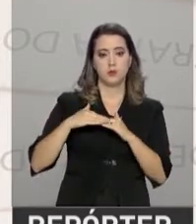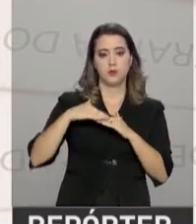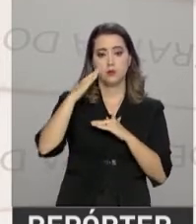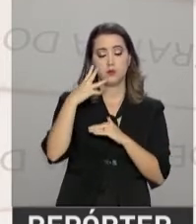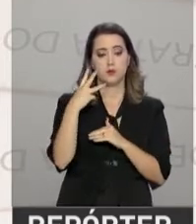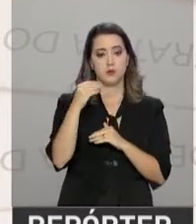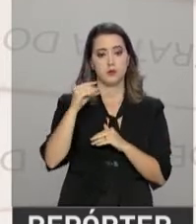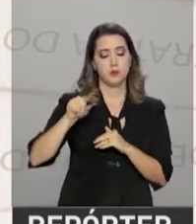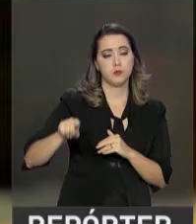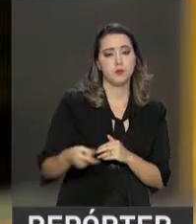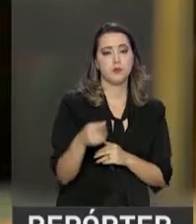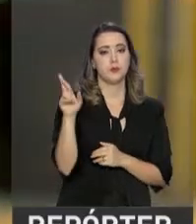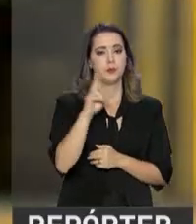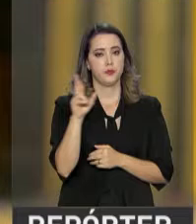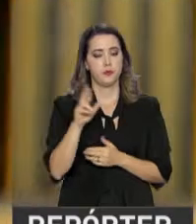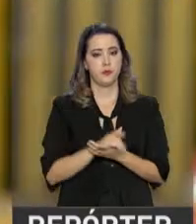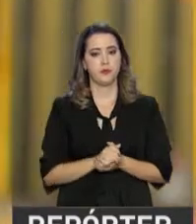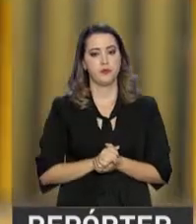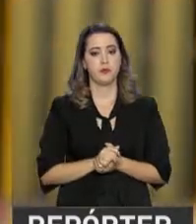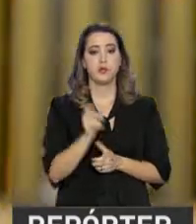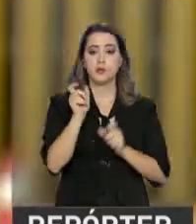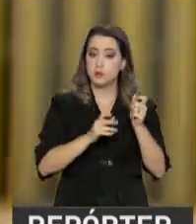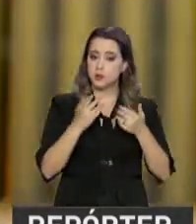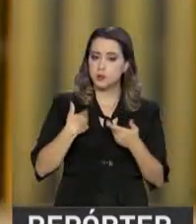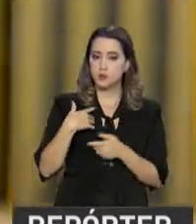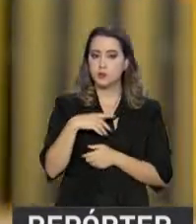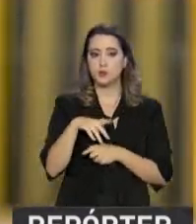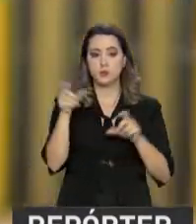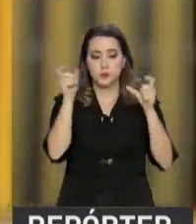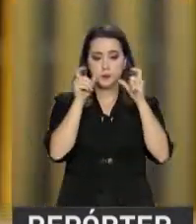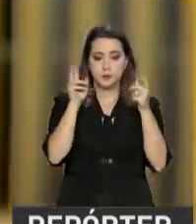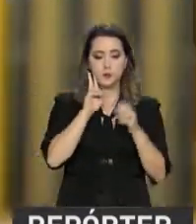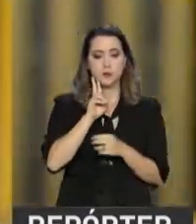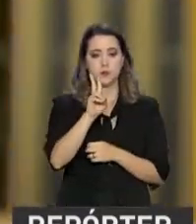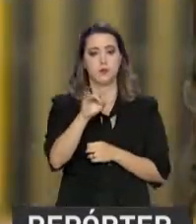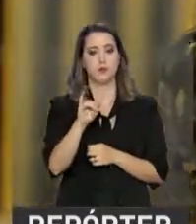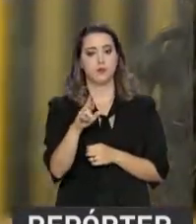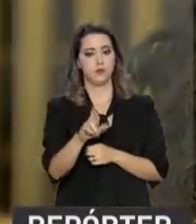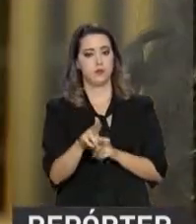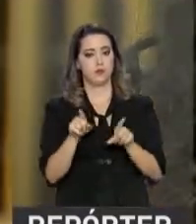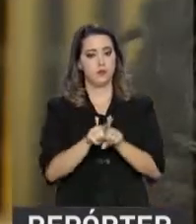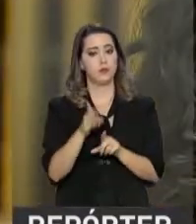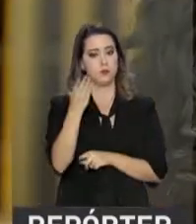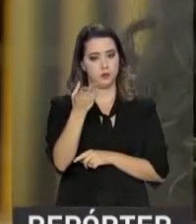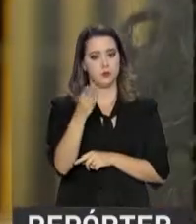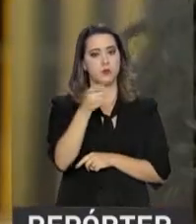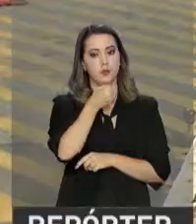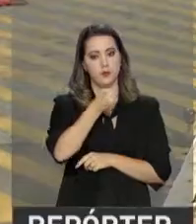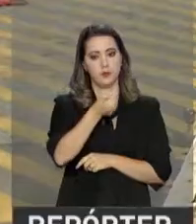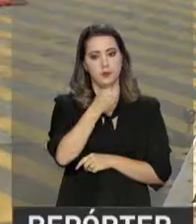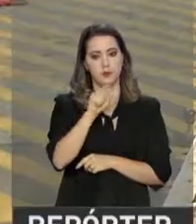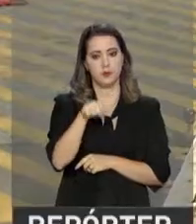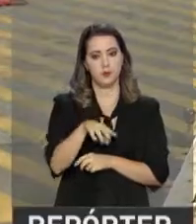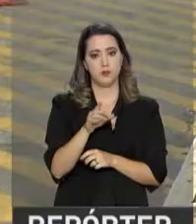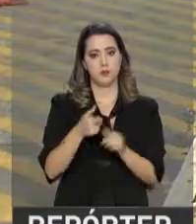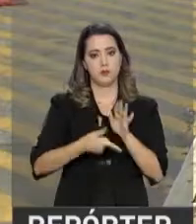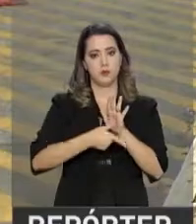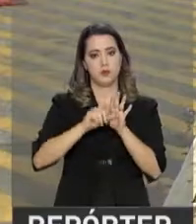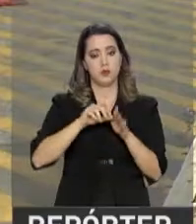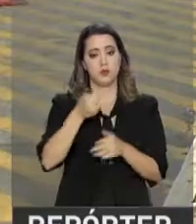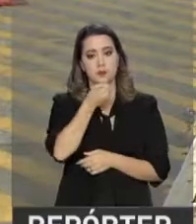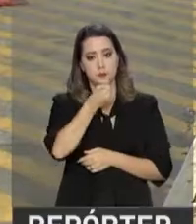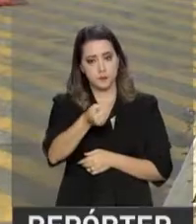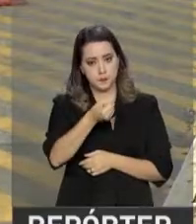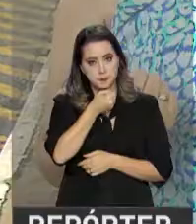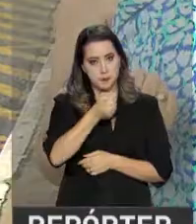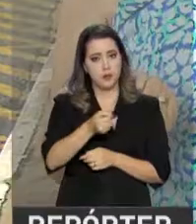300 mil reais muita gente já está olho na restituição é o caso dessa jornalista que se antecipou na hora